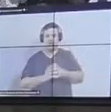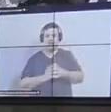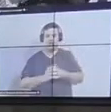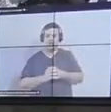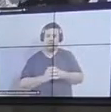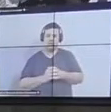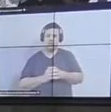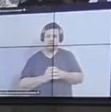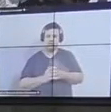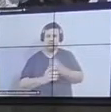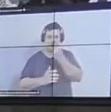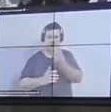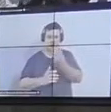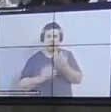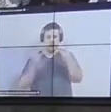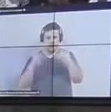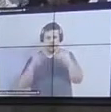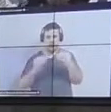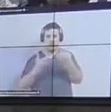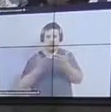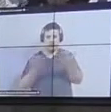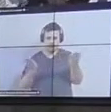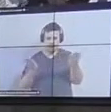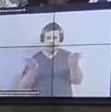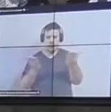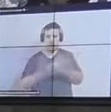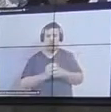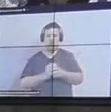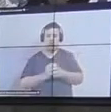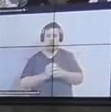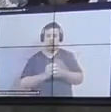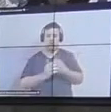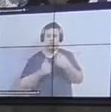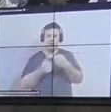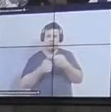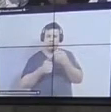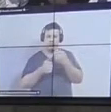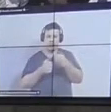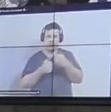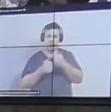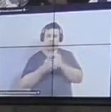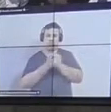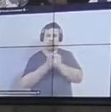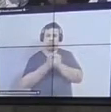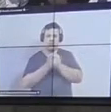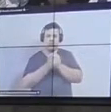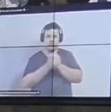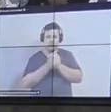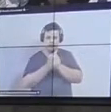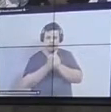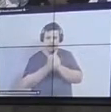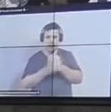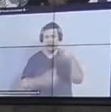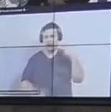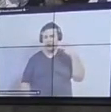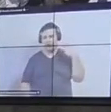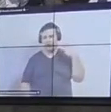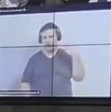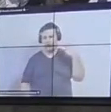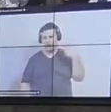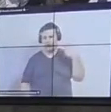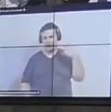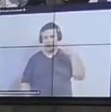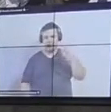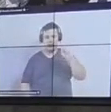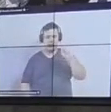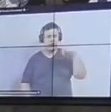Boa noite a todos. Eu queria primeiramente cumprimentar a vereadora Sandra